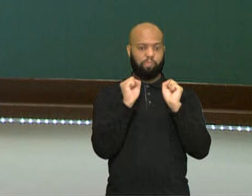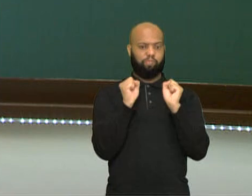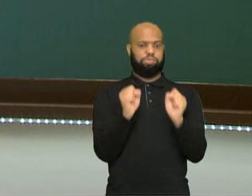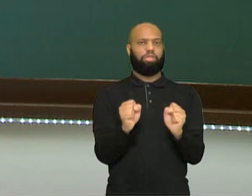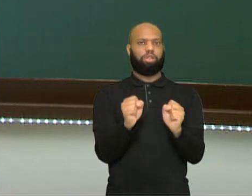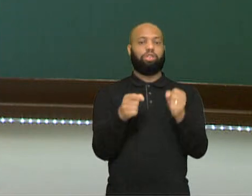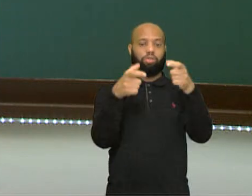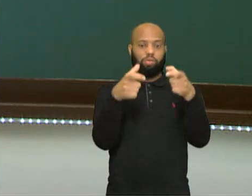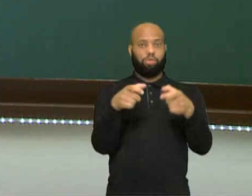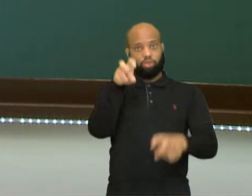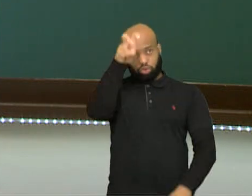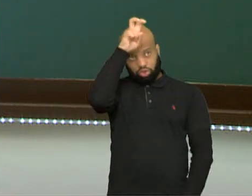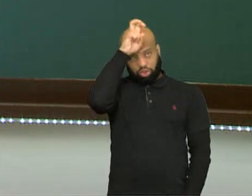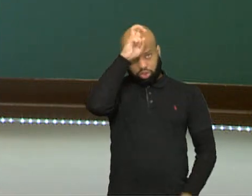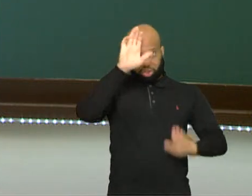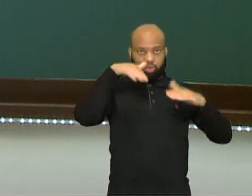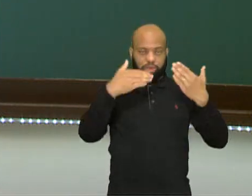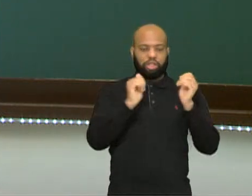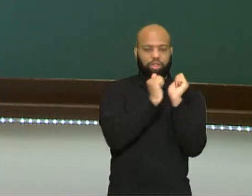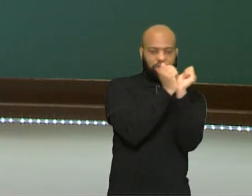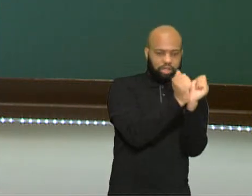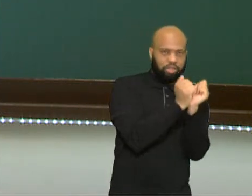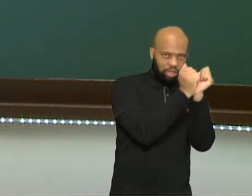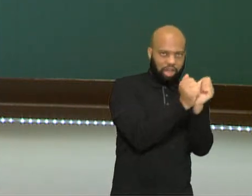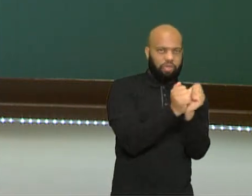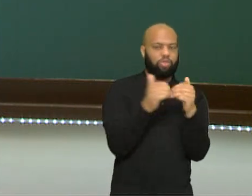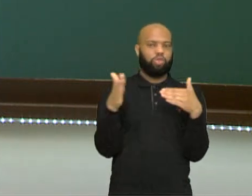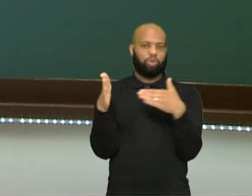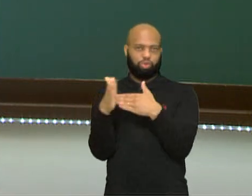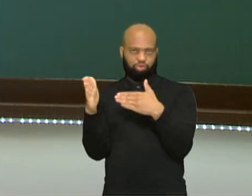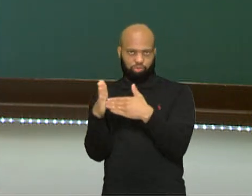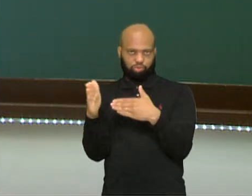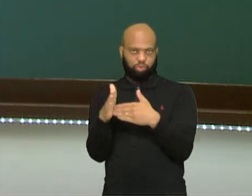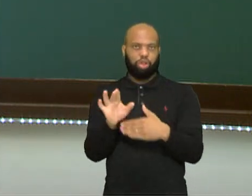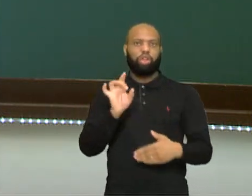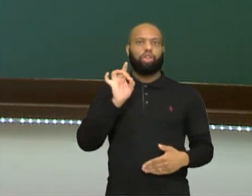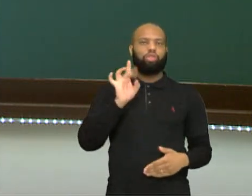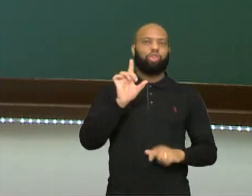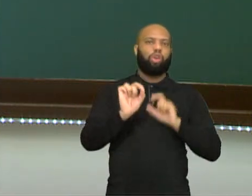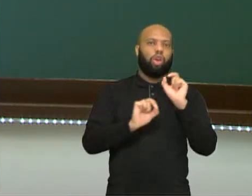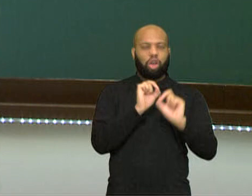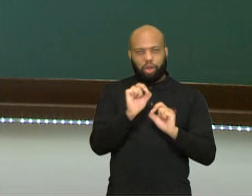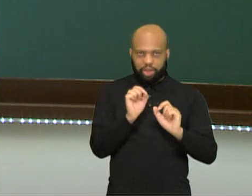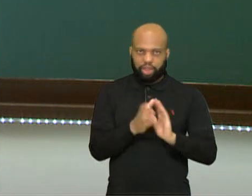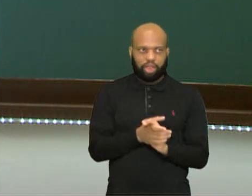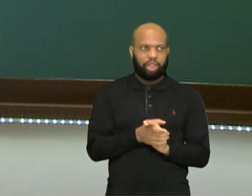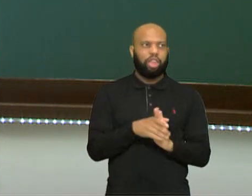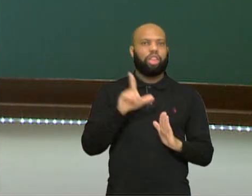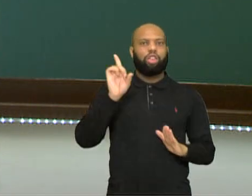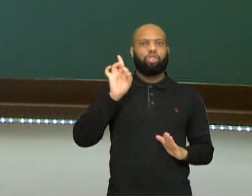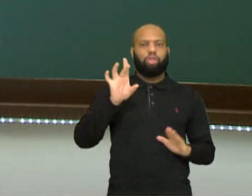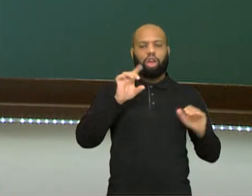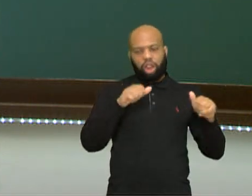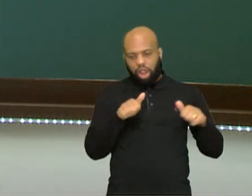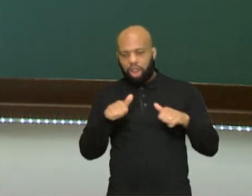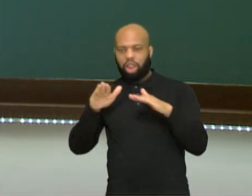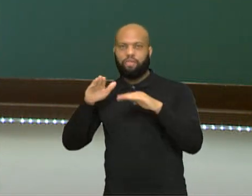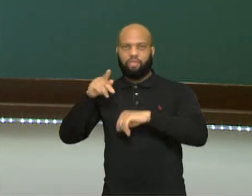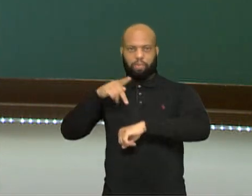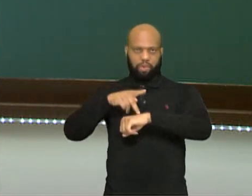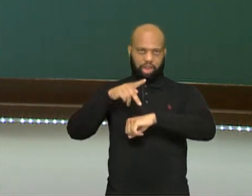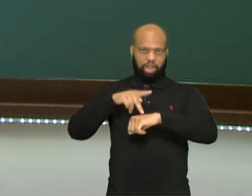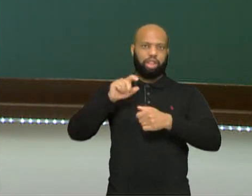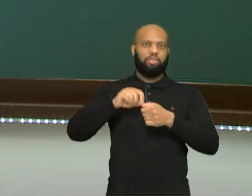poder no Egito, os escravos estavam ali por último, né? Tinha obrigação só de servir, de carregar, né, as pedras para fazer o